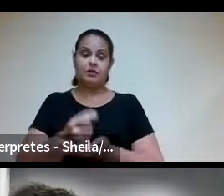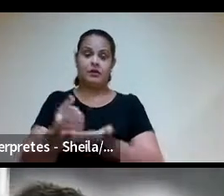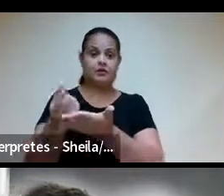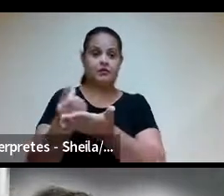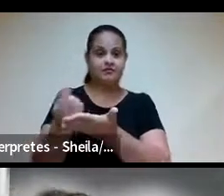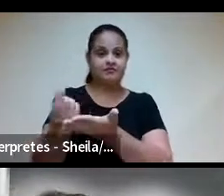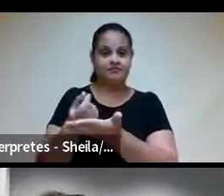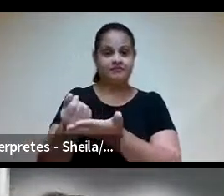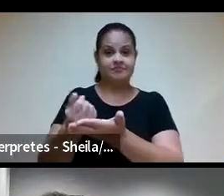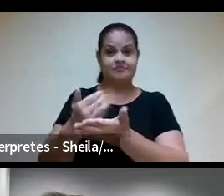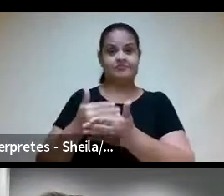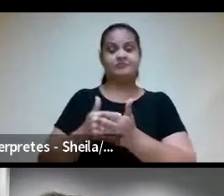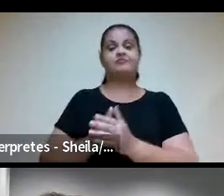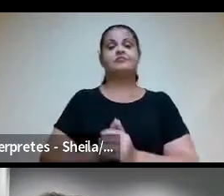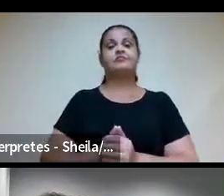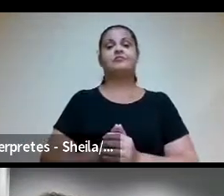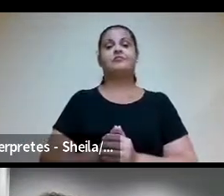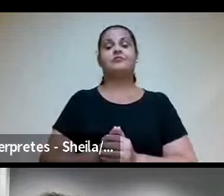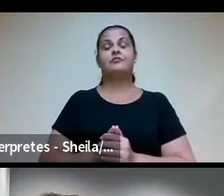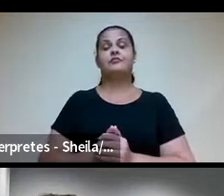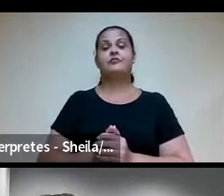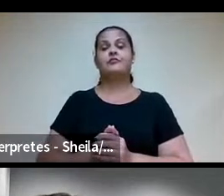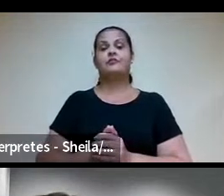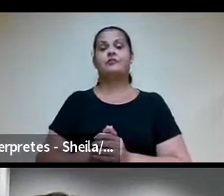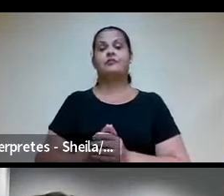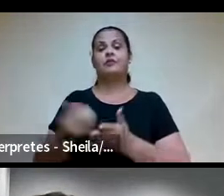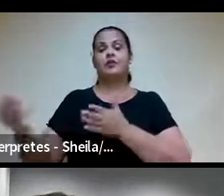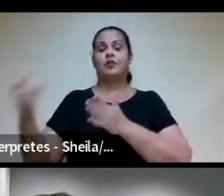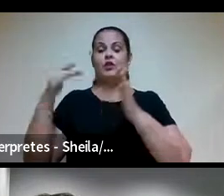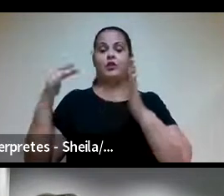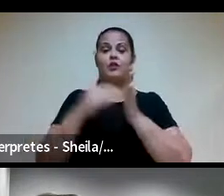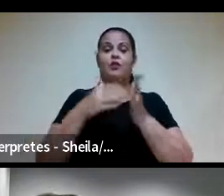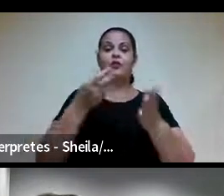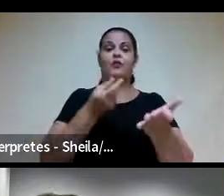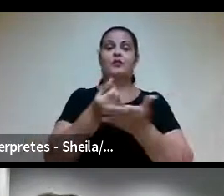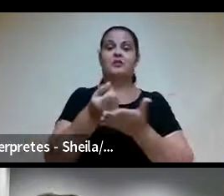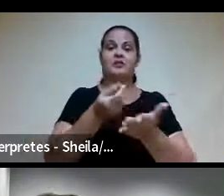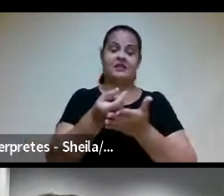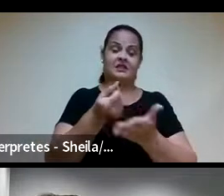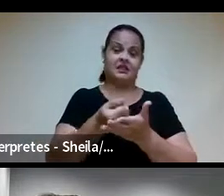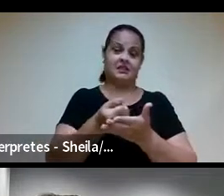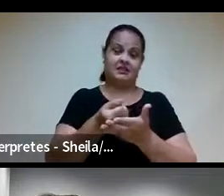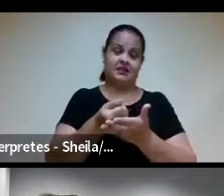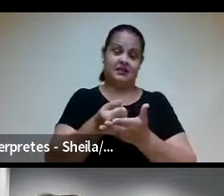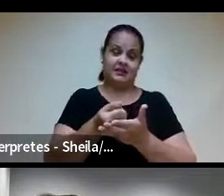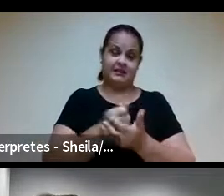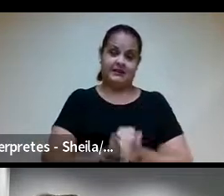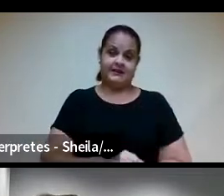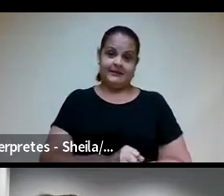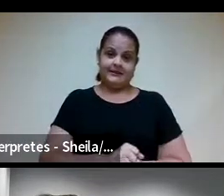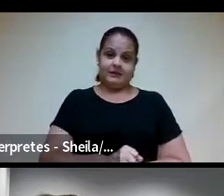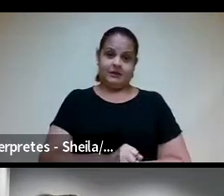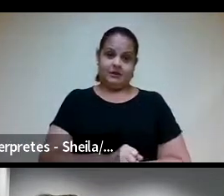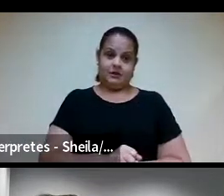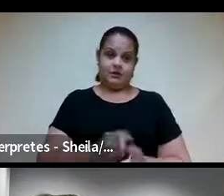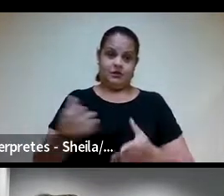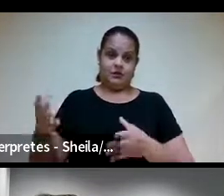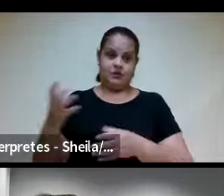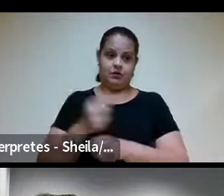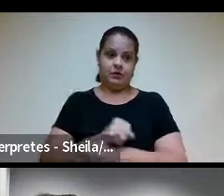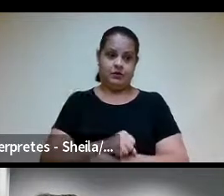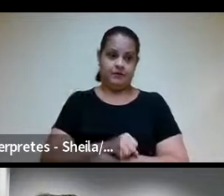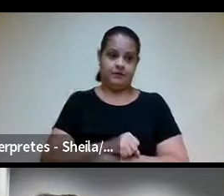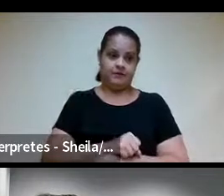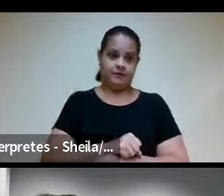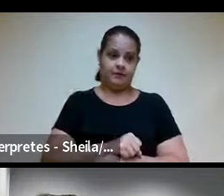ser levadas em consideração para a aferição do limite de gastos com aluguel de veículos automotores, cumpre ressaltar que o artigo 42 da resolução